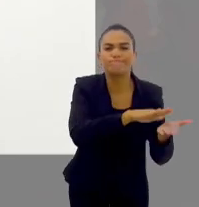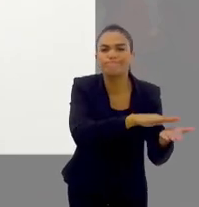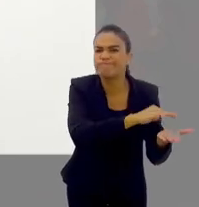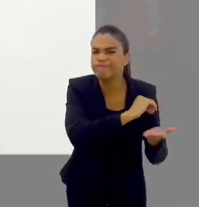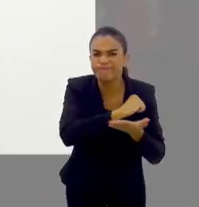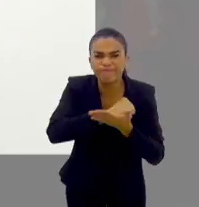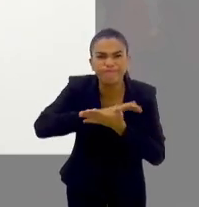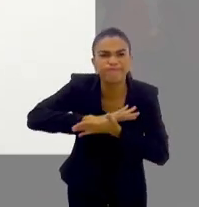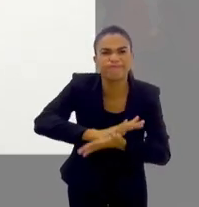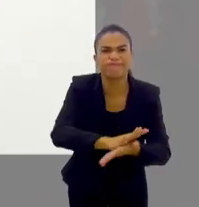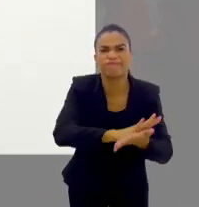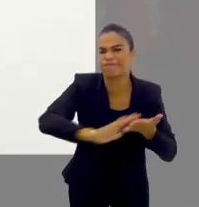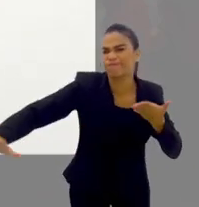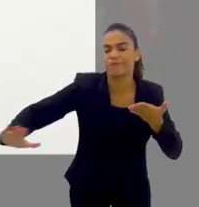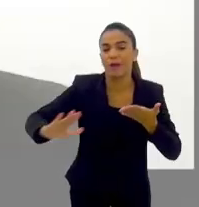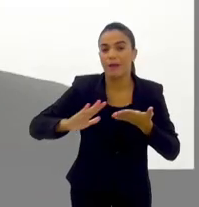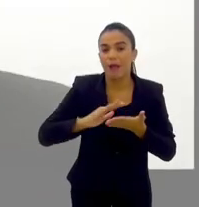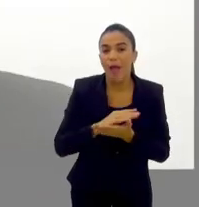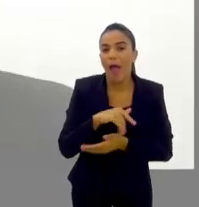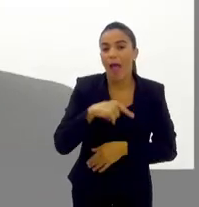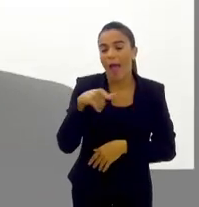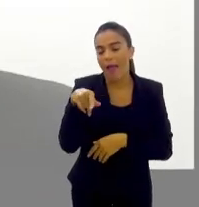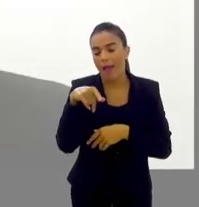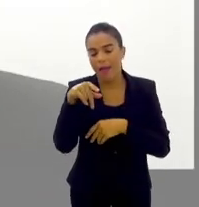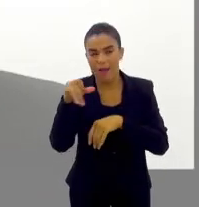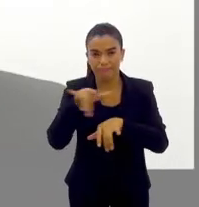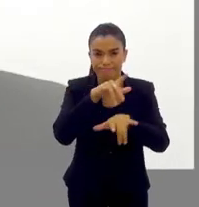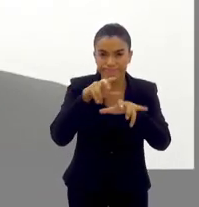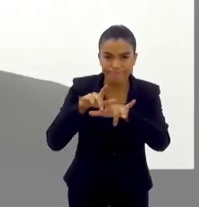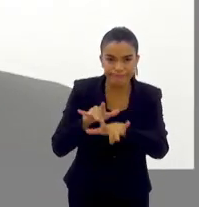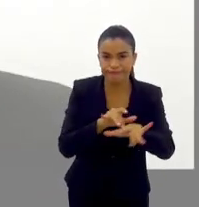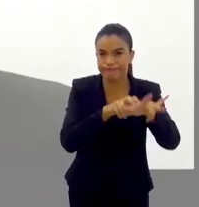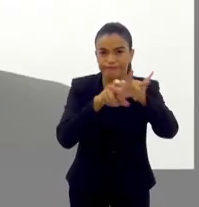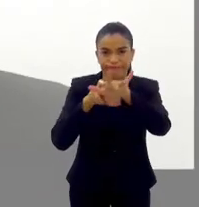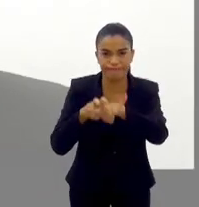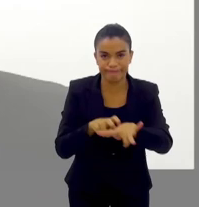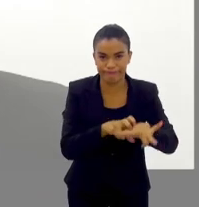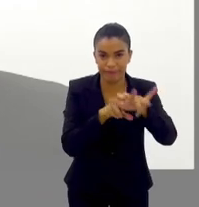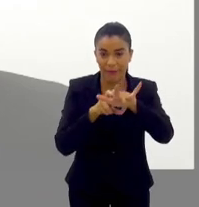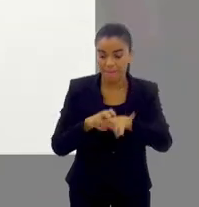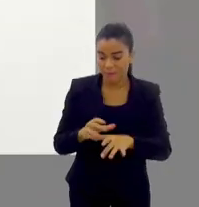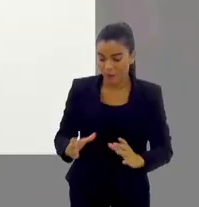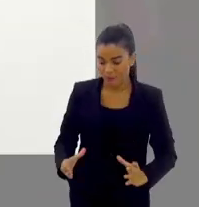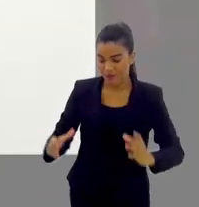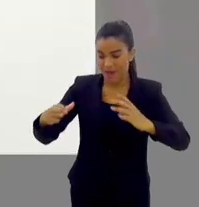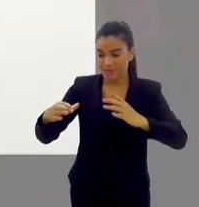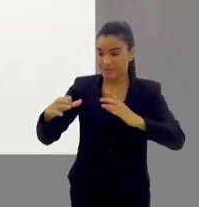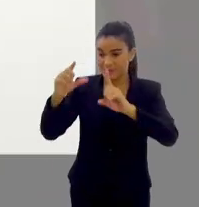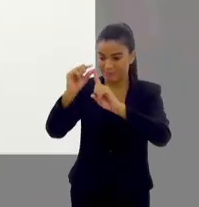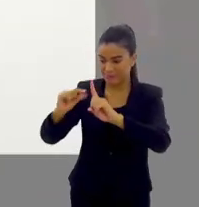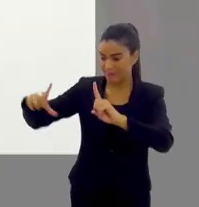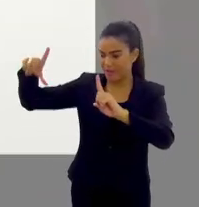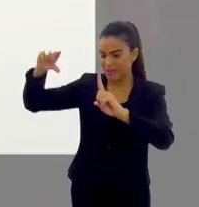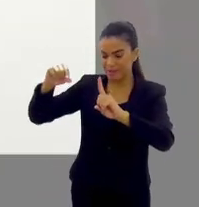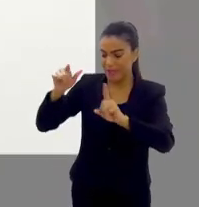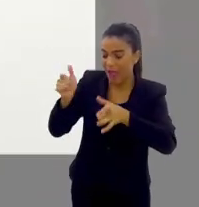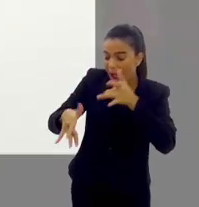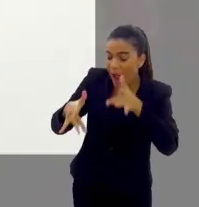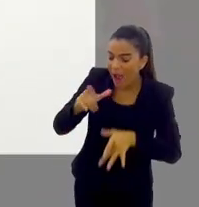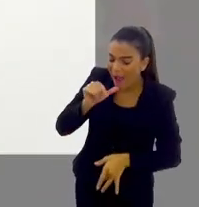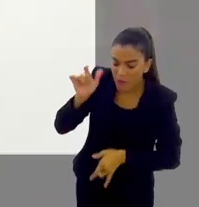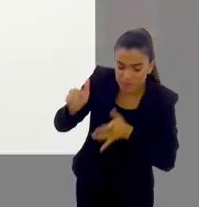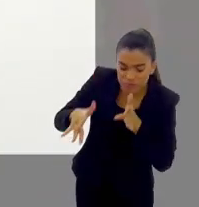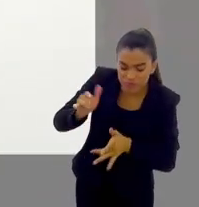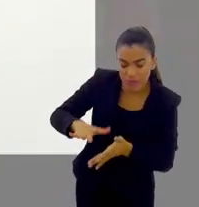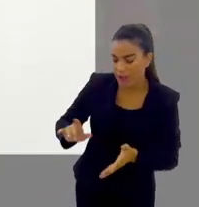gente controle aí os níveis da doença. É basicamente controle de água parada. Não deixar no vasinho de planta, nos pneus, nos